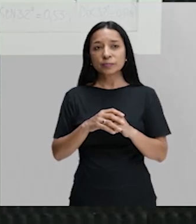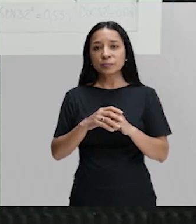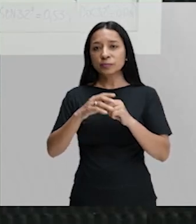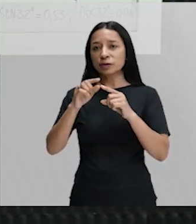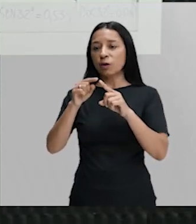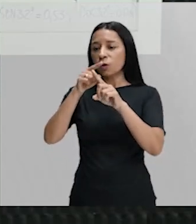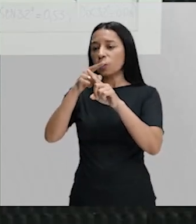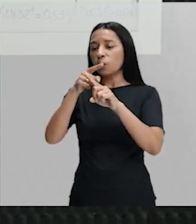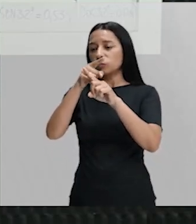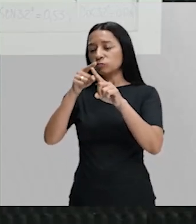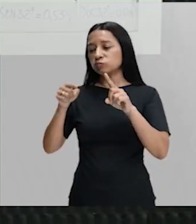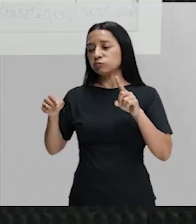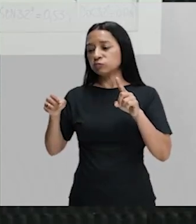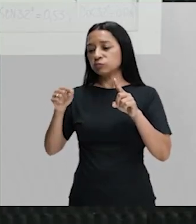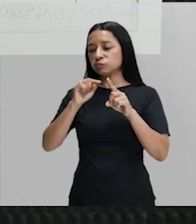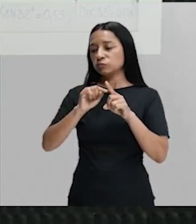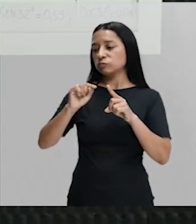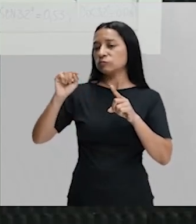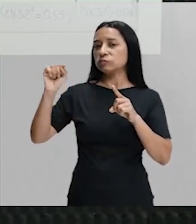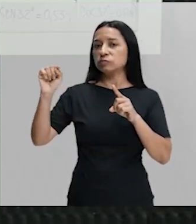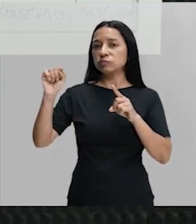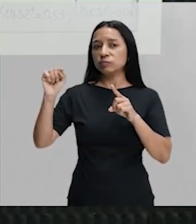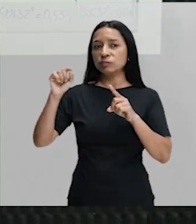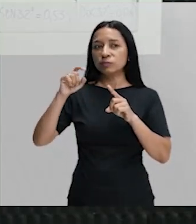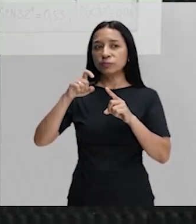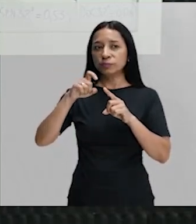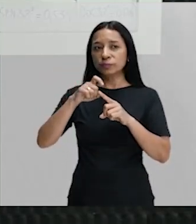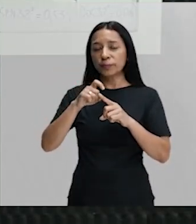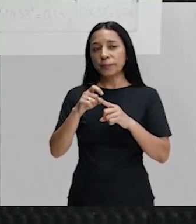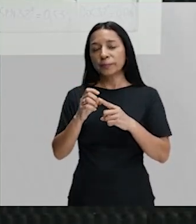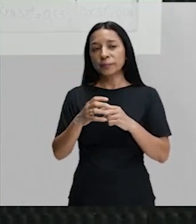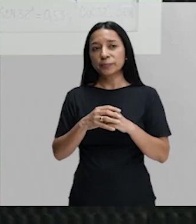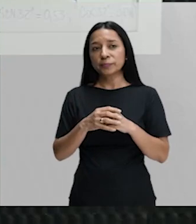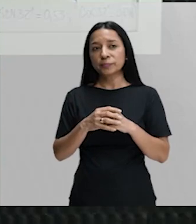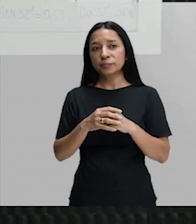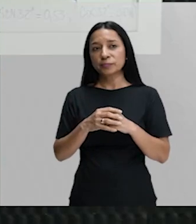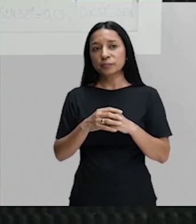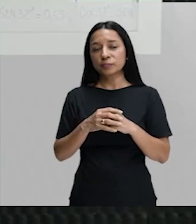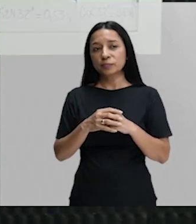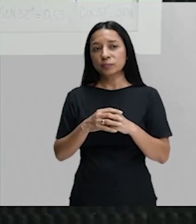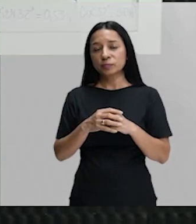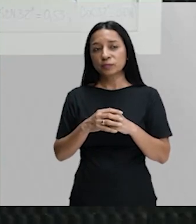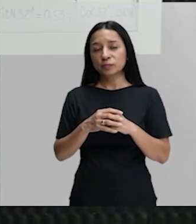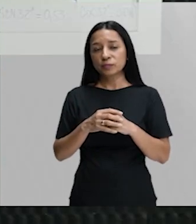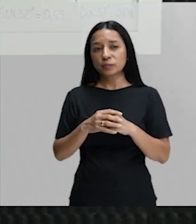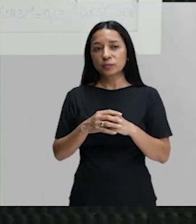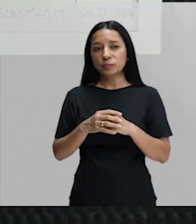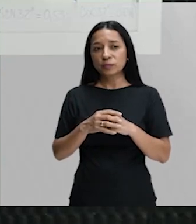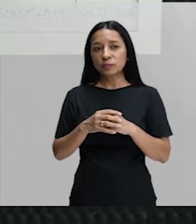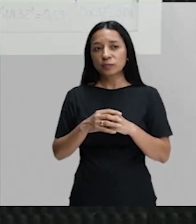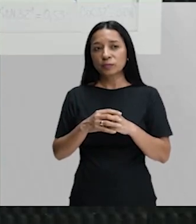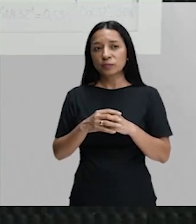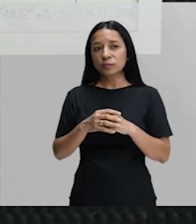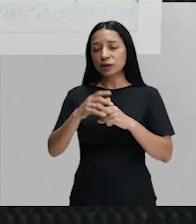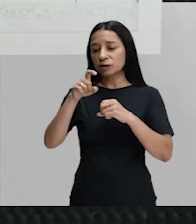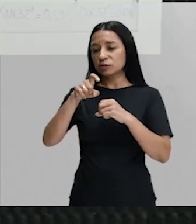extremos. Certo? X multiplicado por 1 dá x. E aqui vai ficar 20